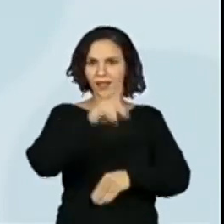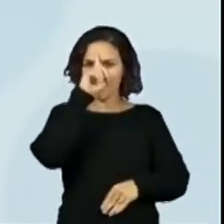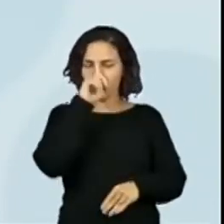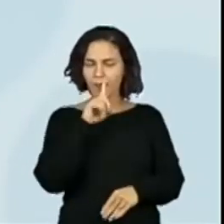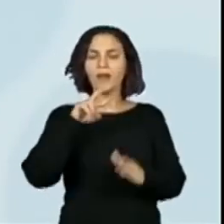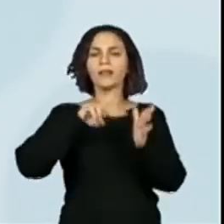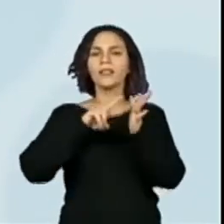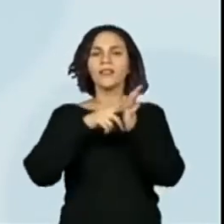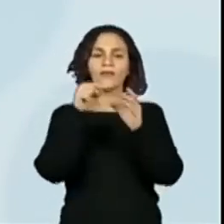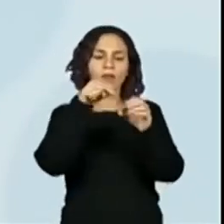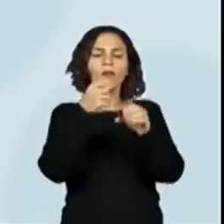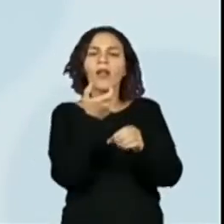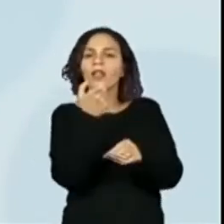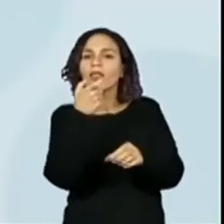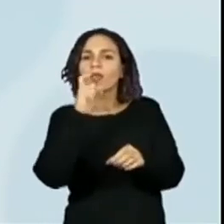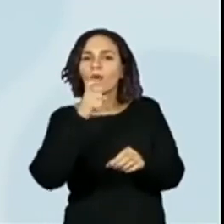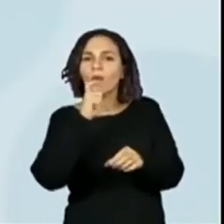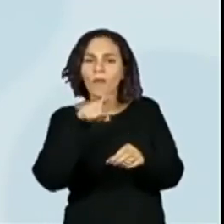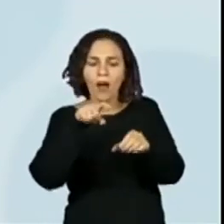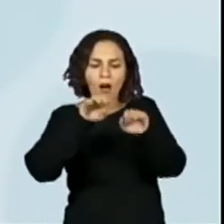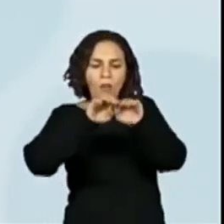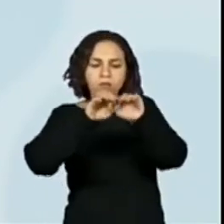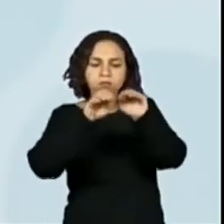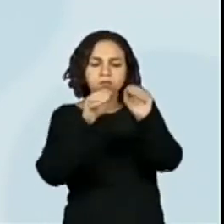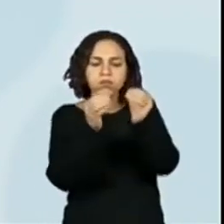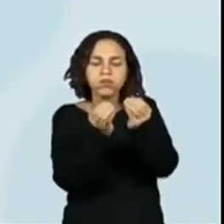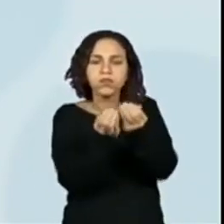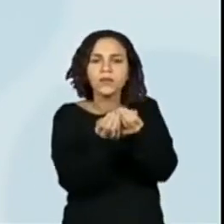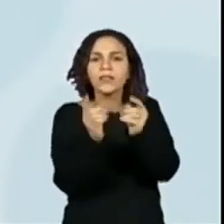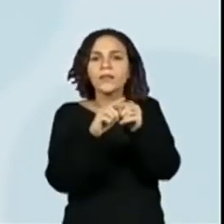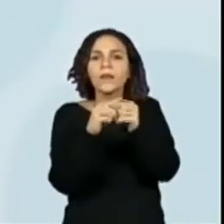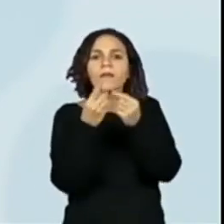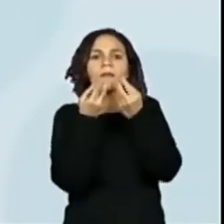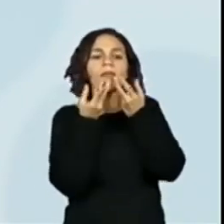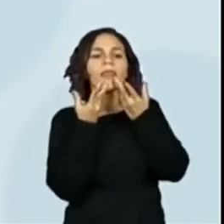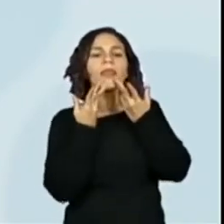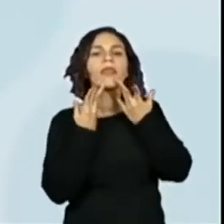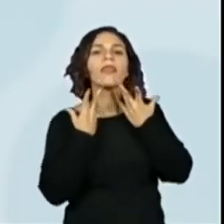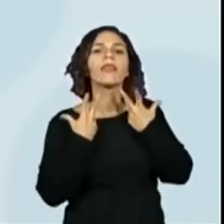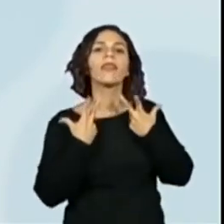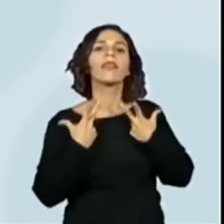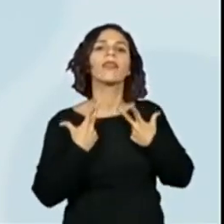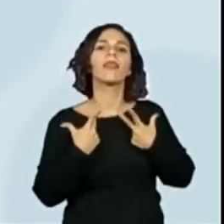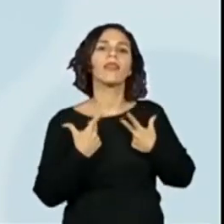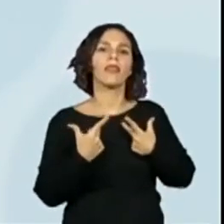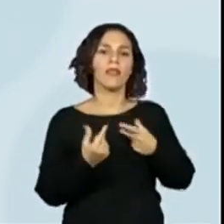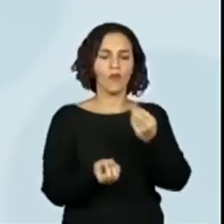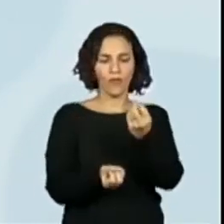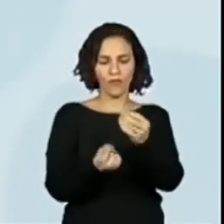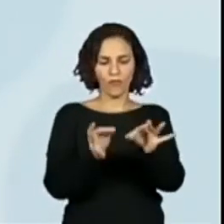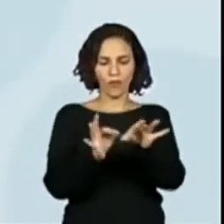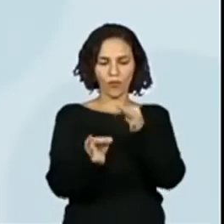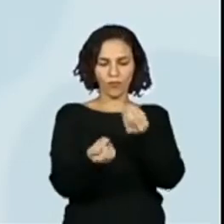que fecha o caroço de Tucumã e que escorreu sobre eles quando derreteram.